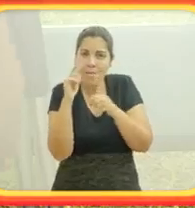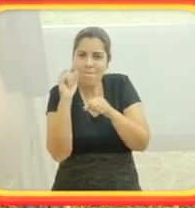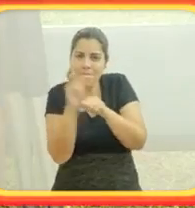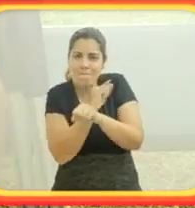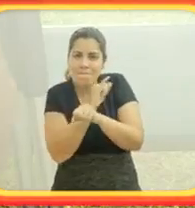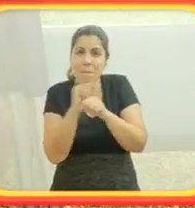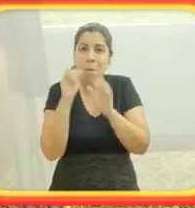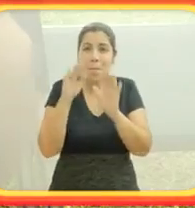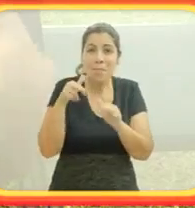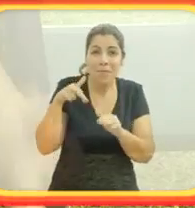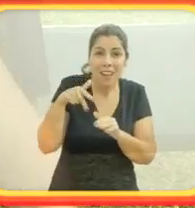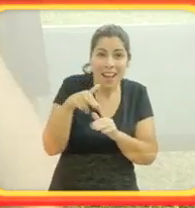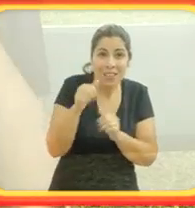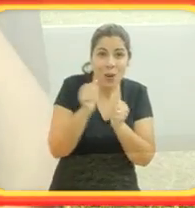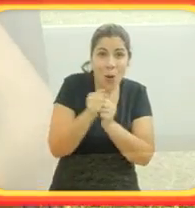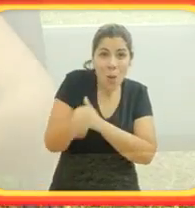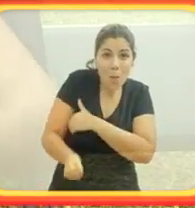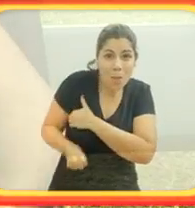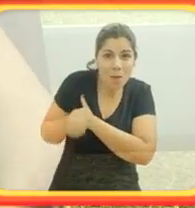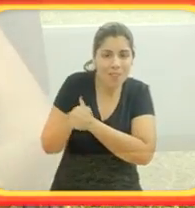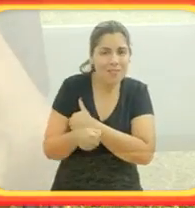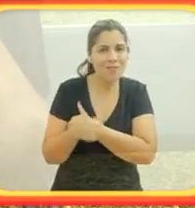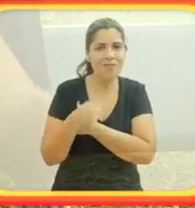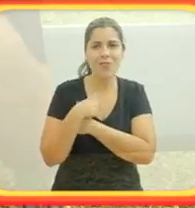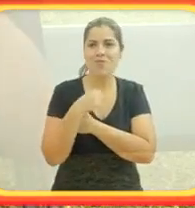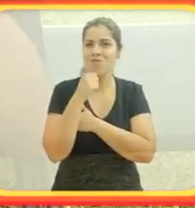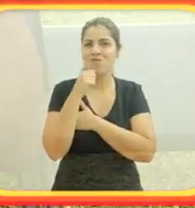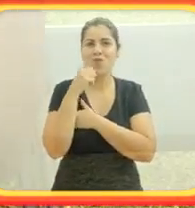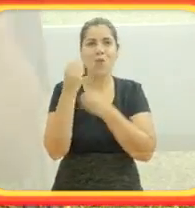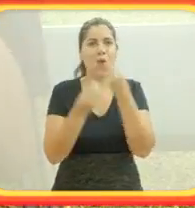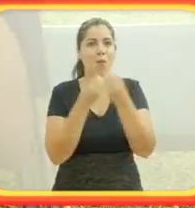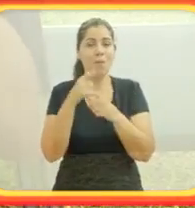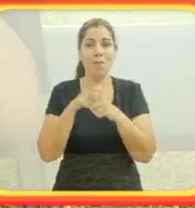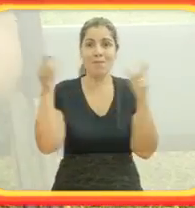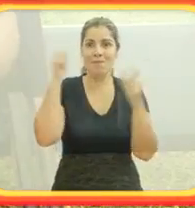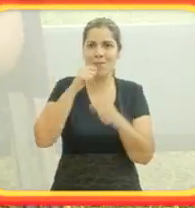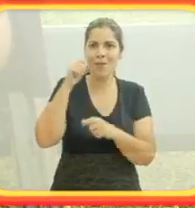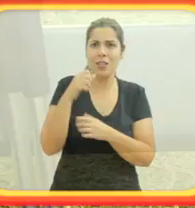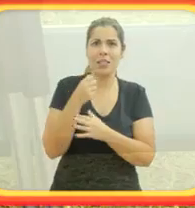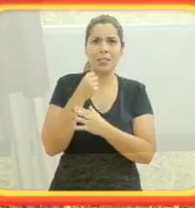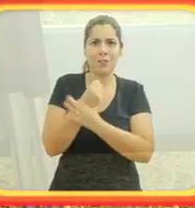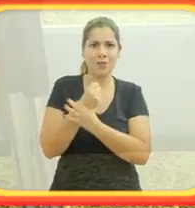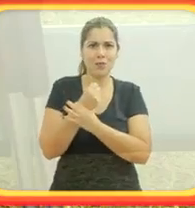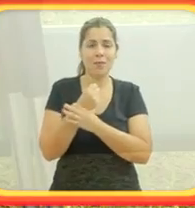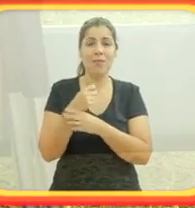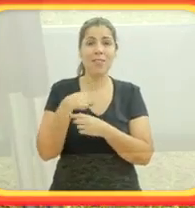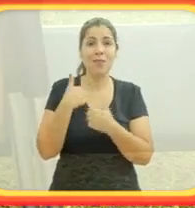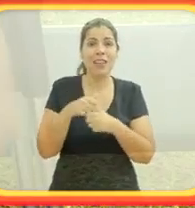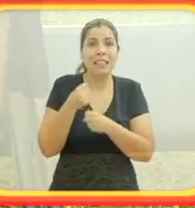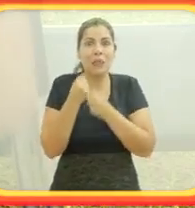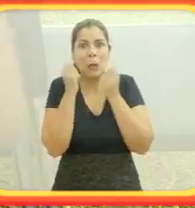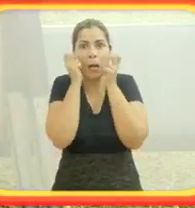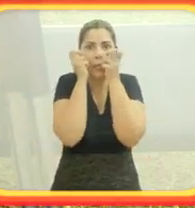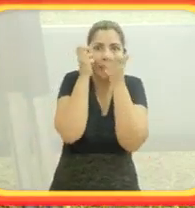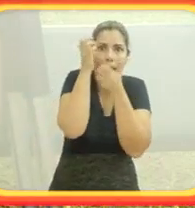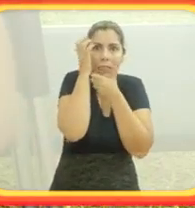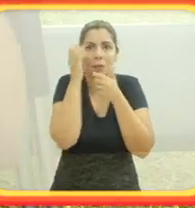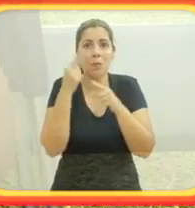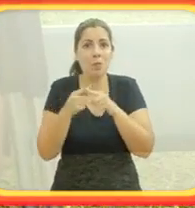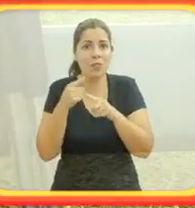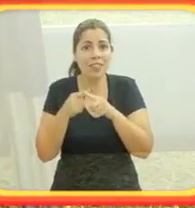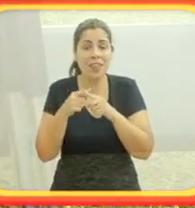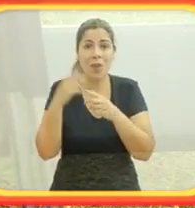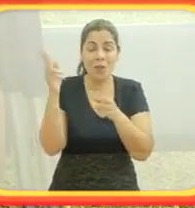E acabei usando ela, mas por andar com a muleta, né, eu não tinha como. A maioria das mulheres seguram, né, ficam segurando, porque com o